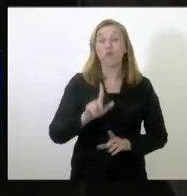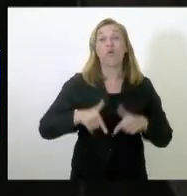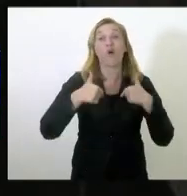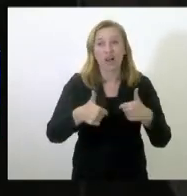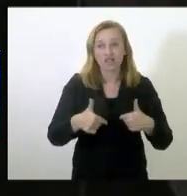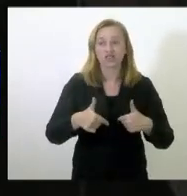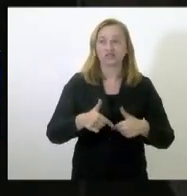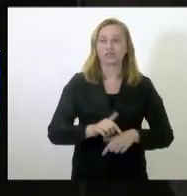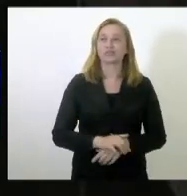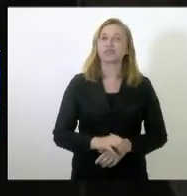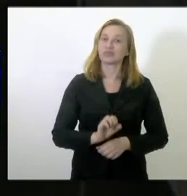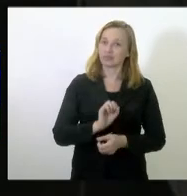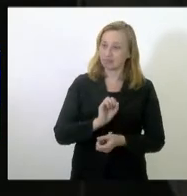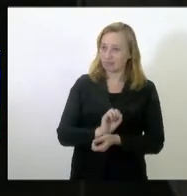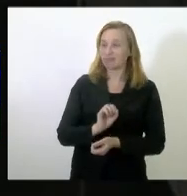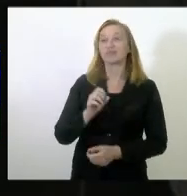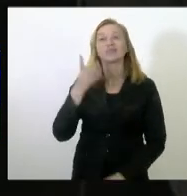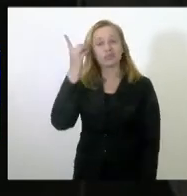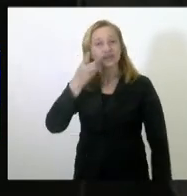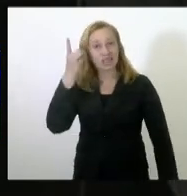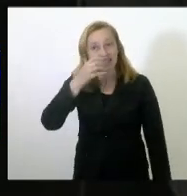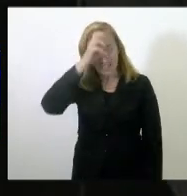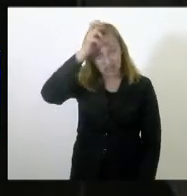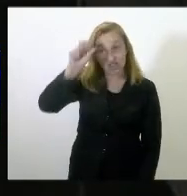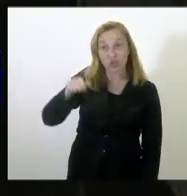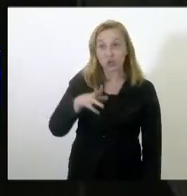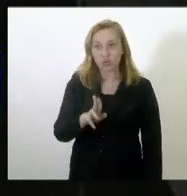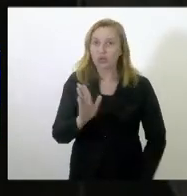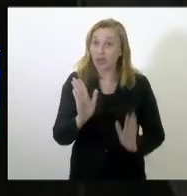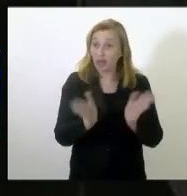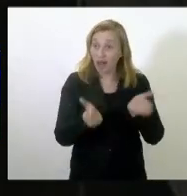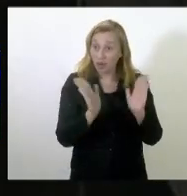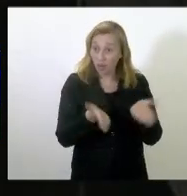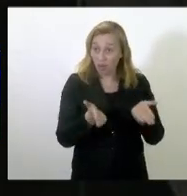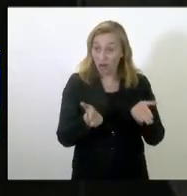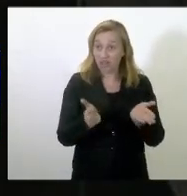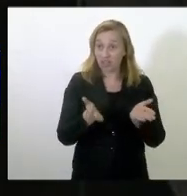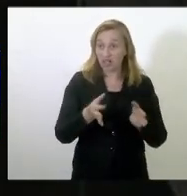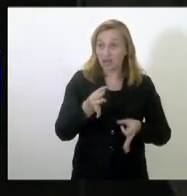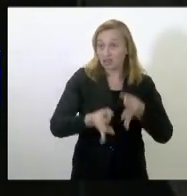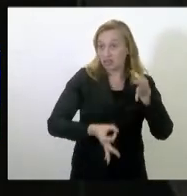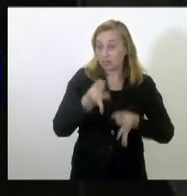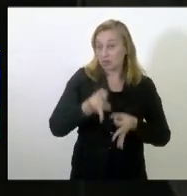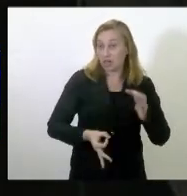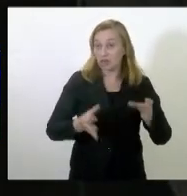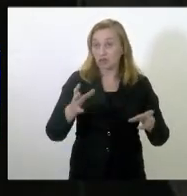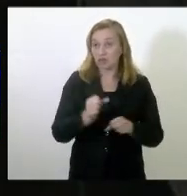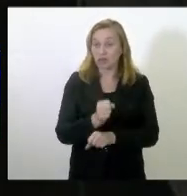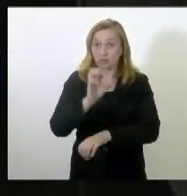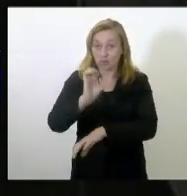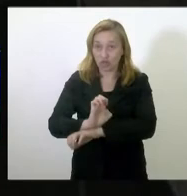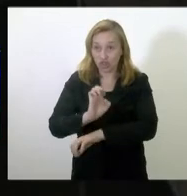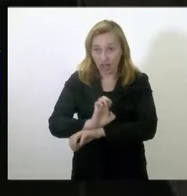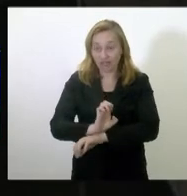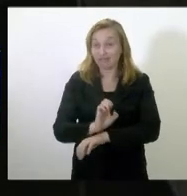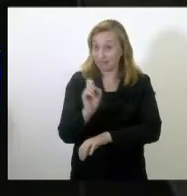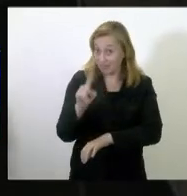espero, deputada Tia Ju, que agora, já que o Tribunal de Contas do Estado,